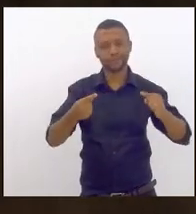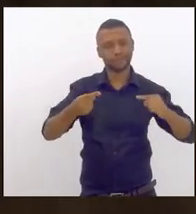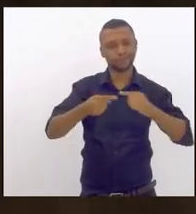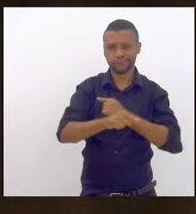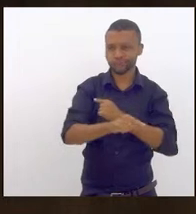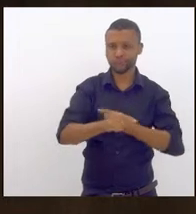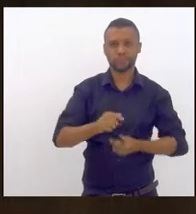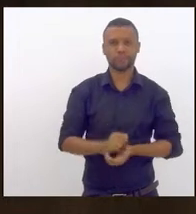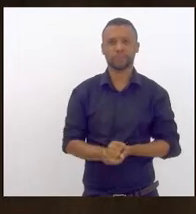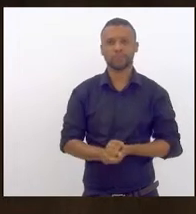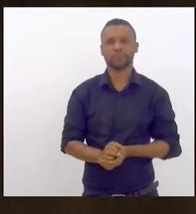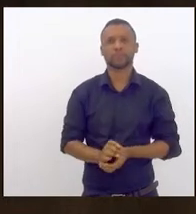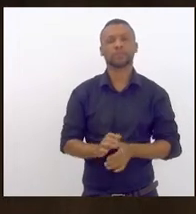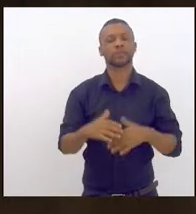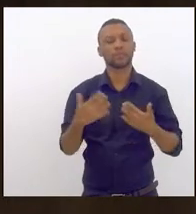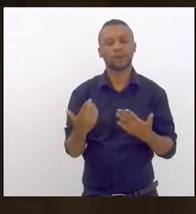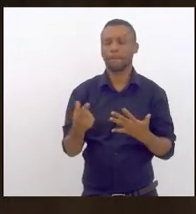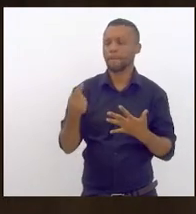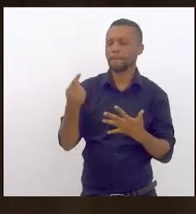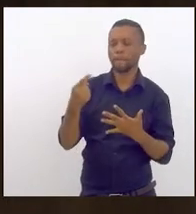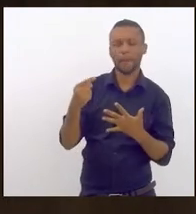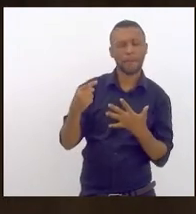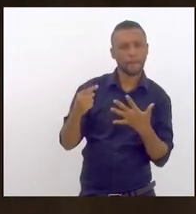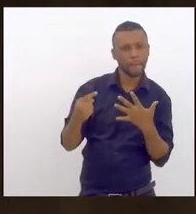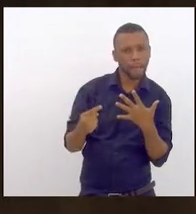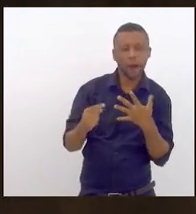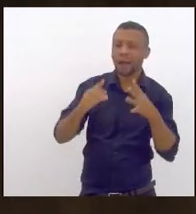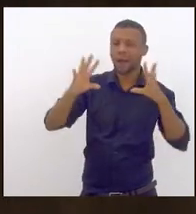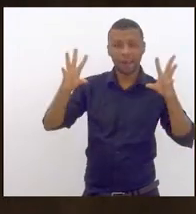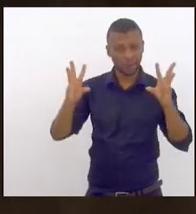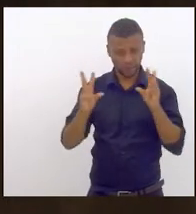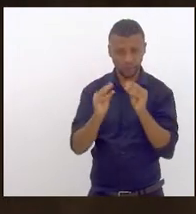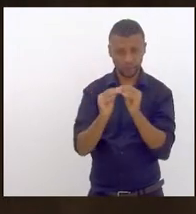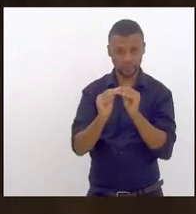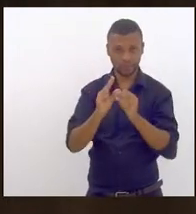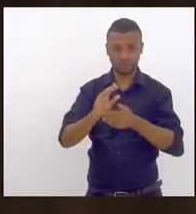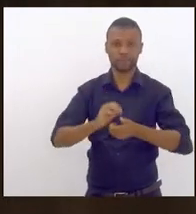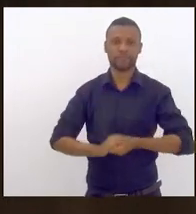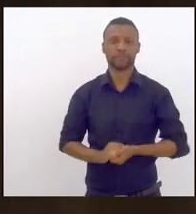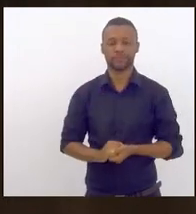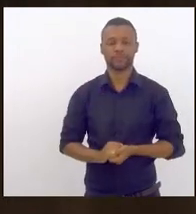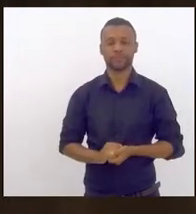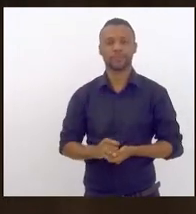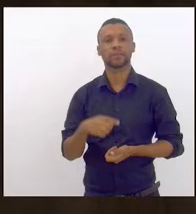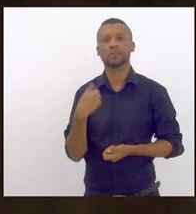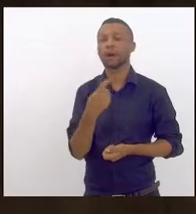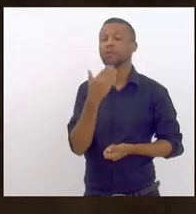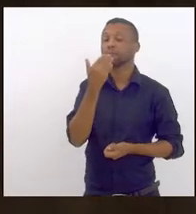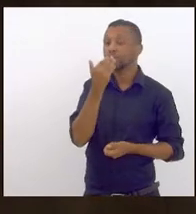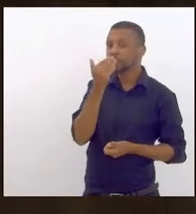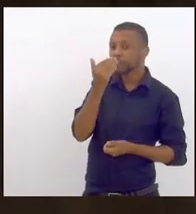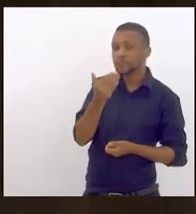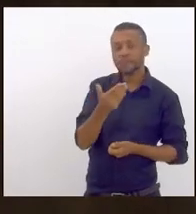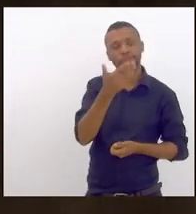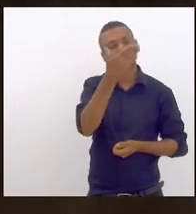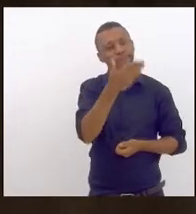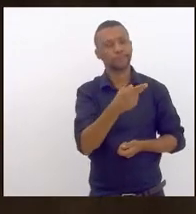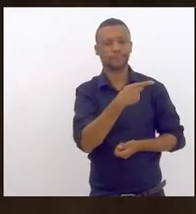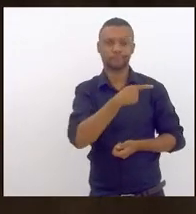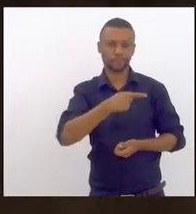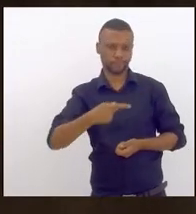Então, ponderando isso tudo, nós vamos solicitar a Vossa